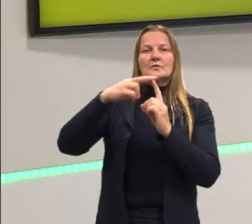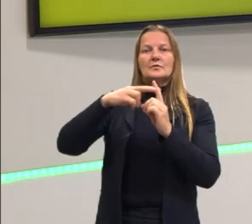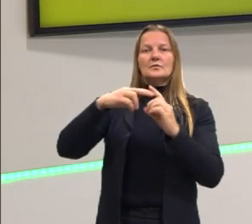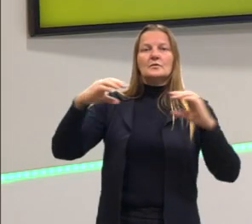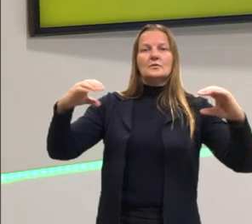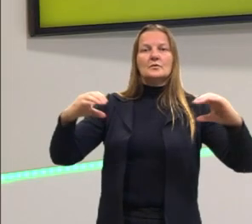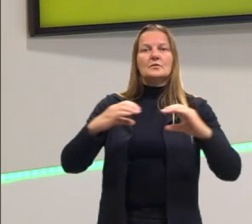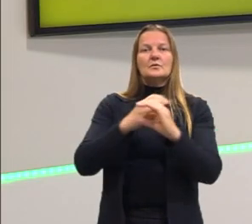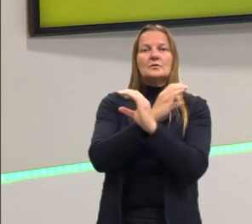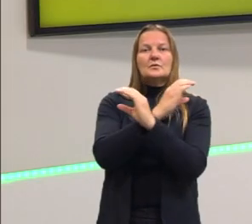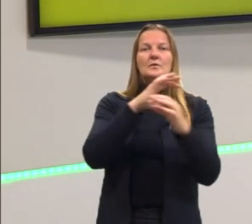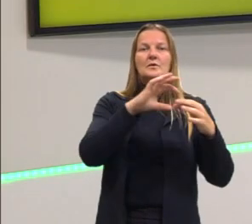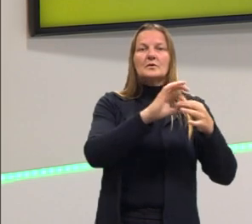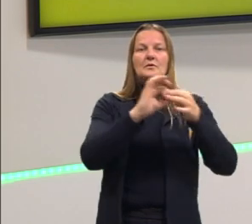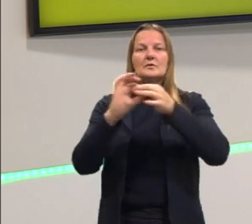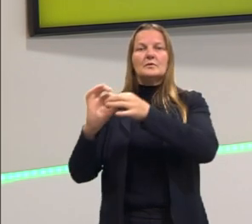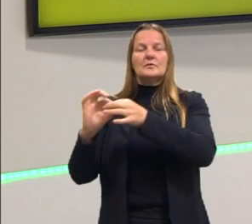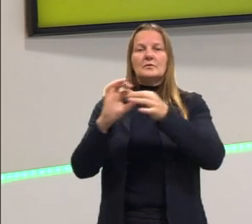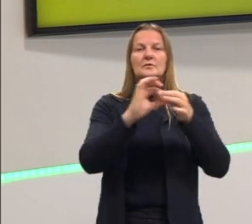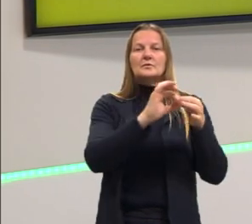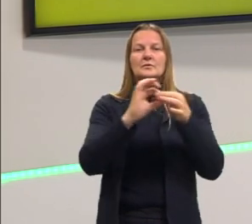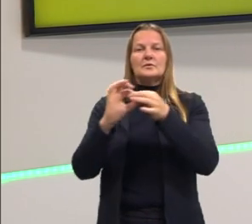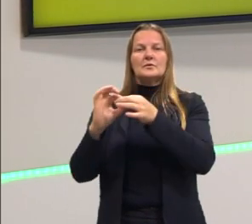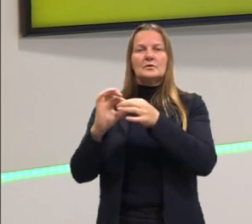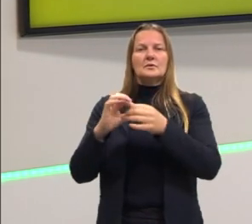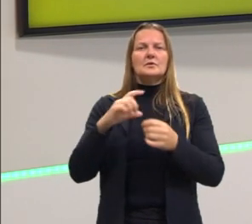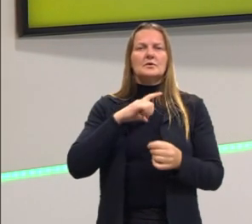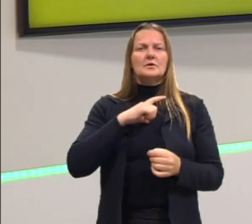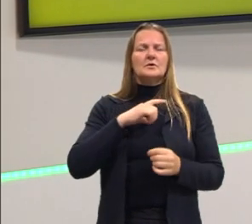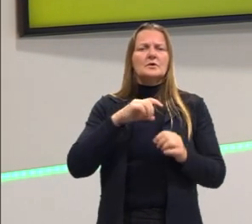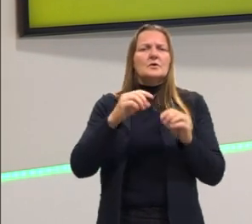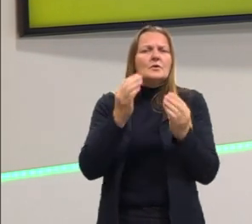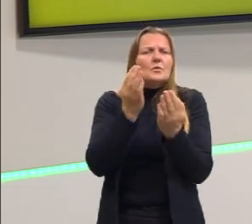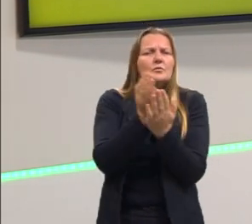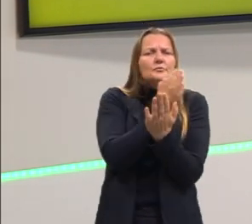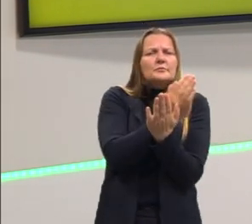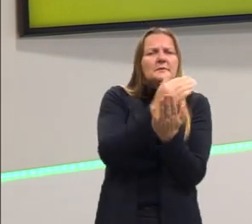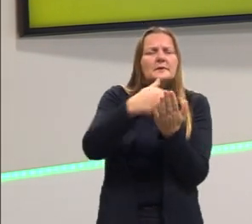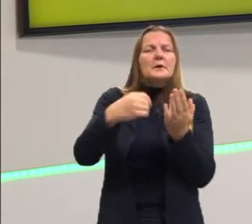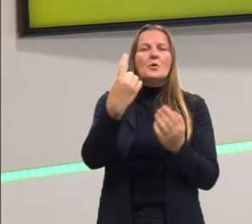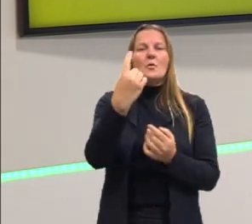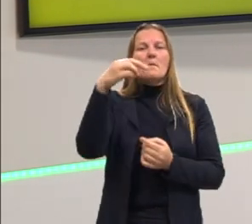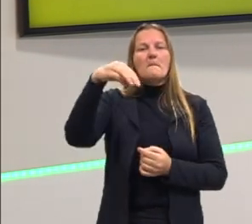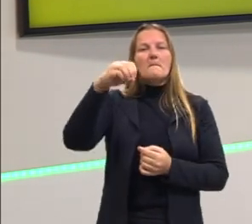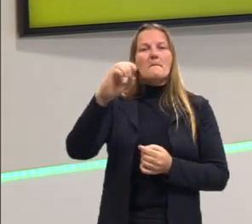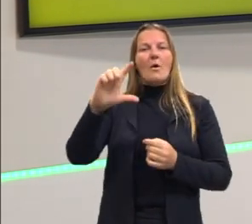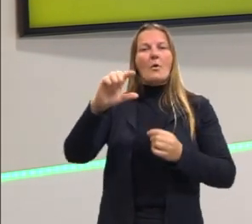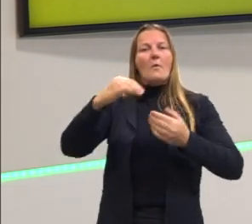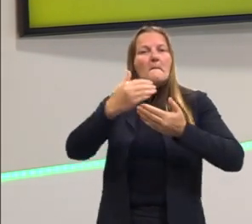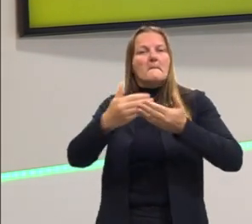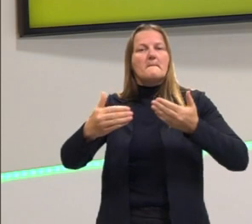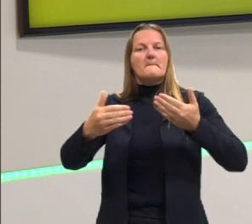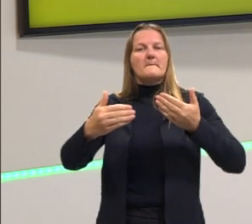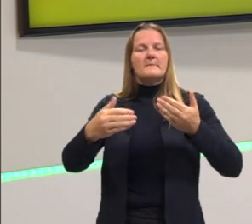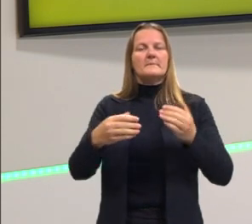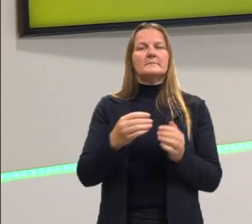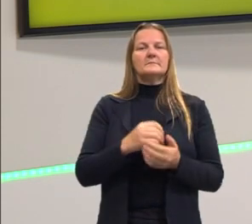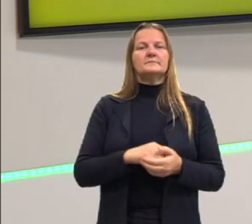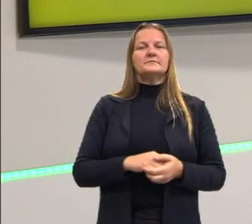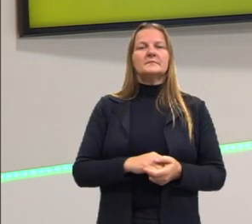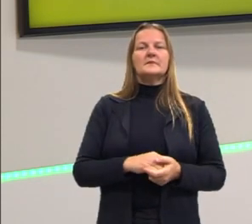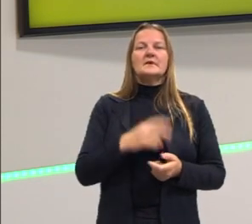variação de entalpia de ligação na verifica na verificada na quebra de 1 mol de uma determinada A ligação química